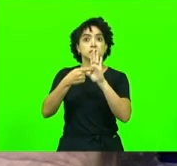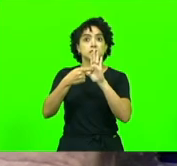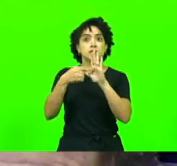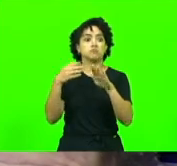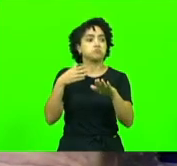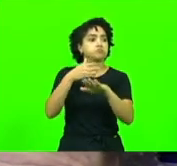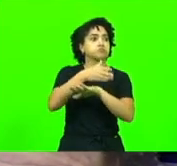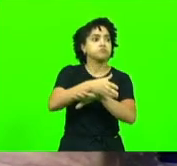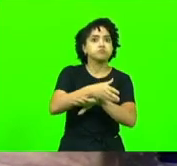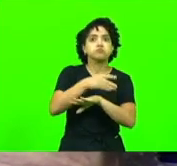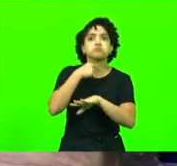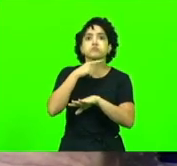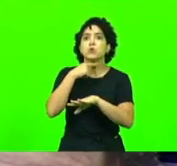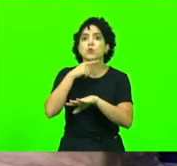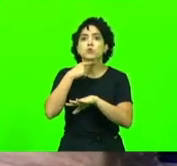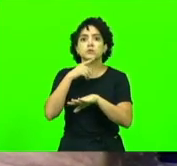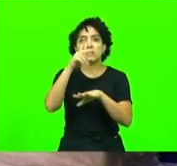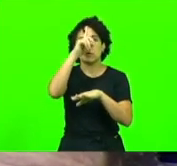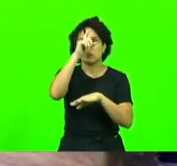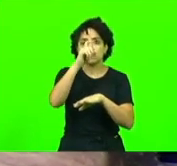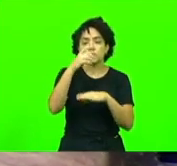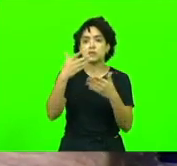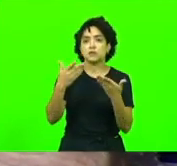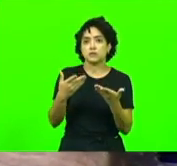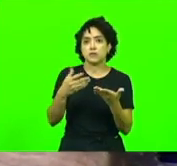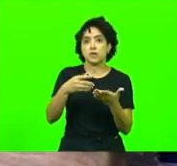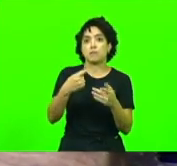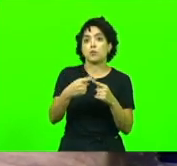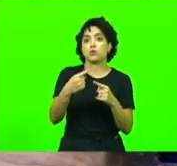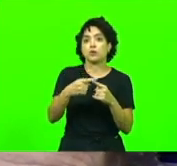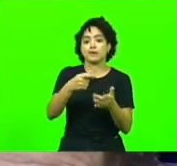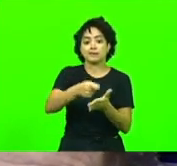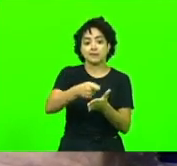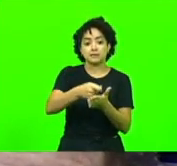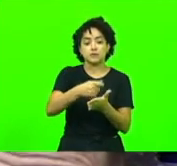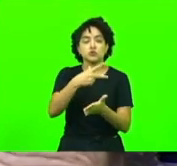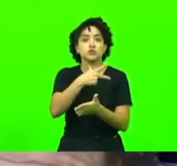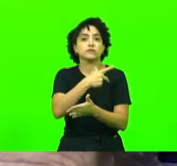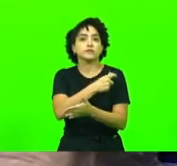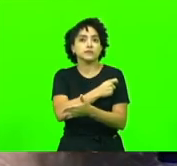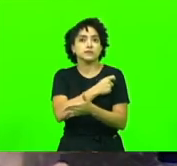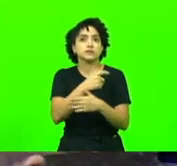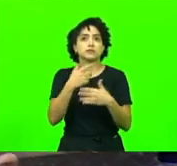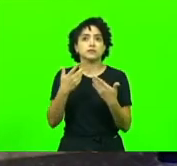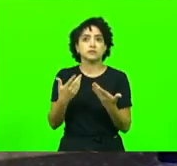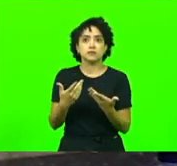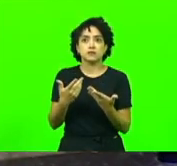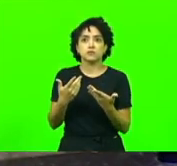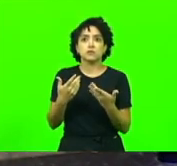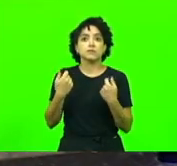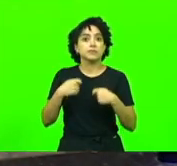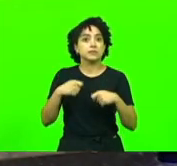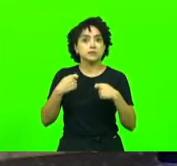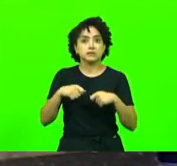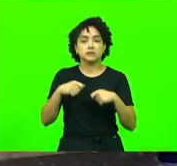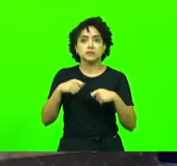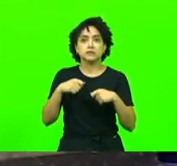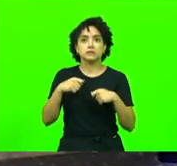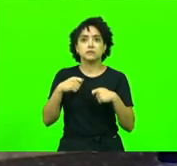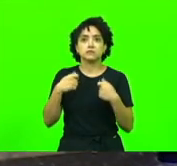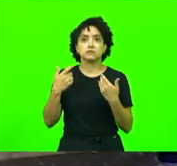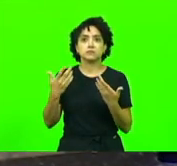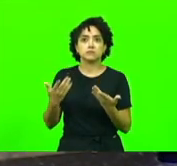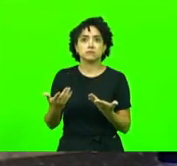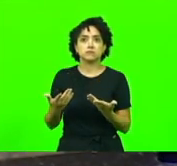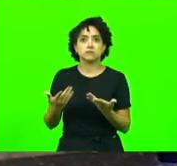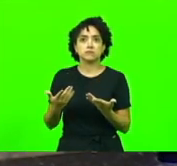hospital porque estão exigindo vacina dele. O debate terminou, presidente. Deputado, eu preciso desmentir algumas coisas. Deputado, encaminhamento de voto, senhor presidente. Para